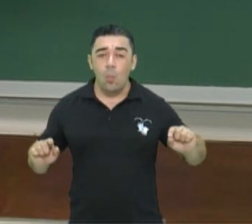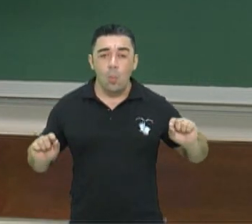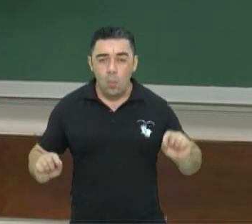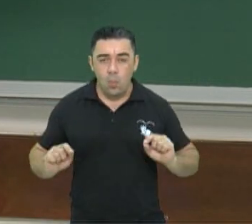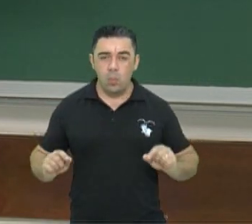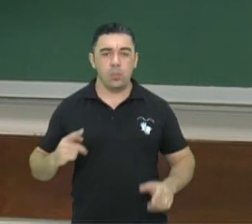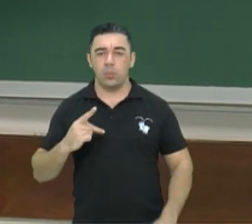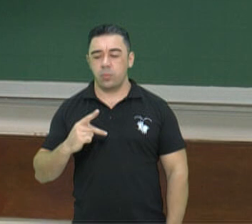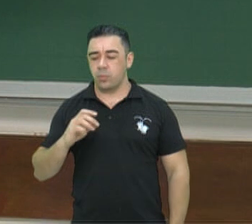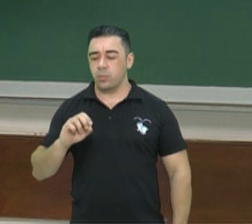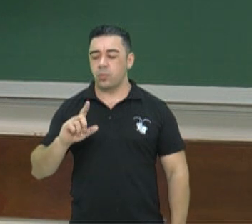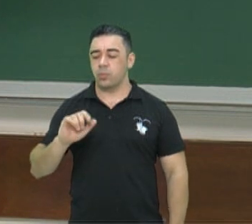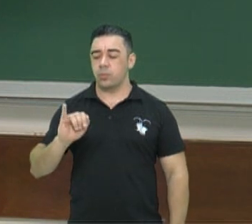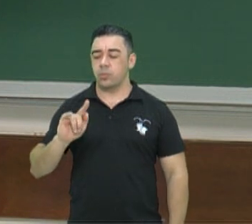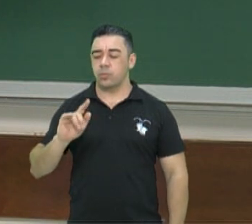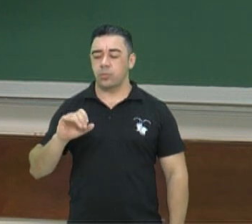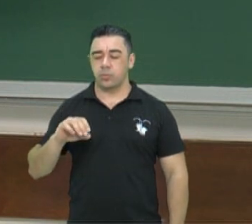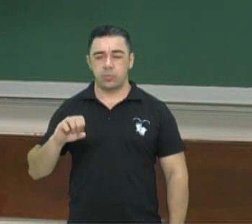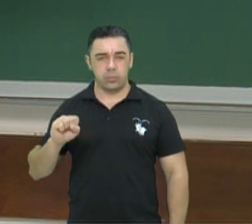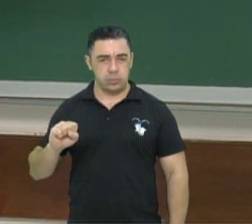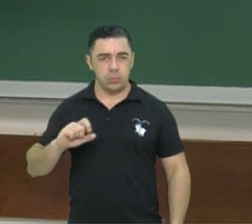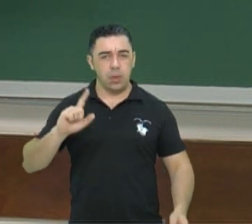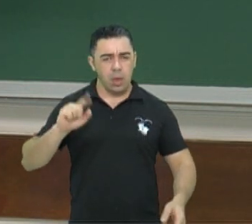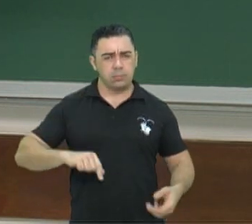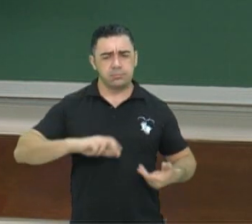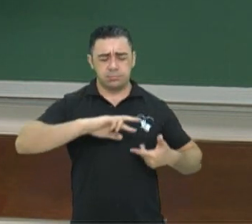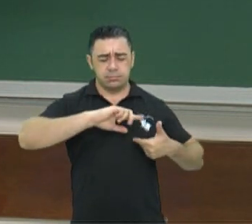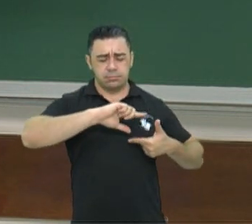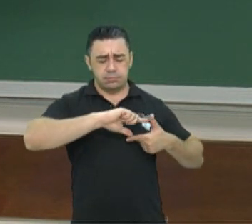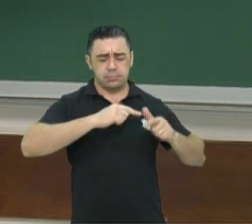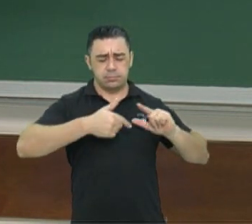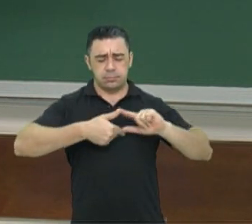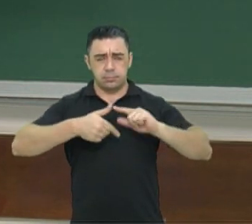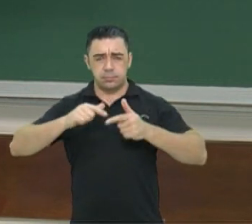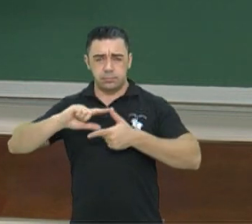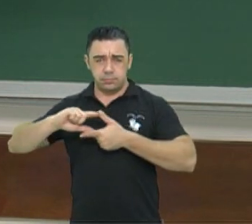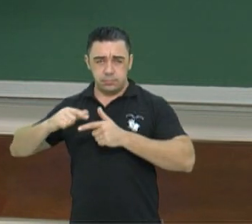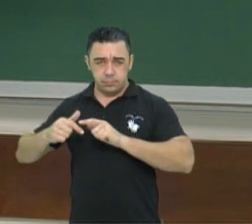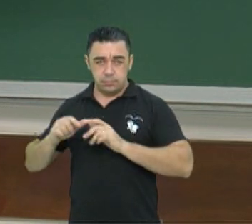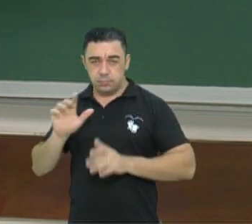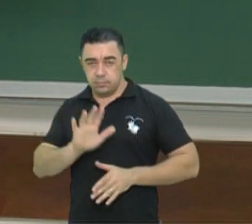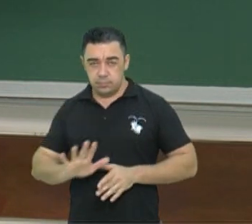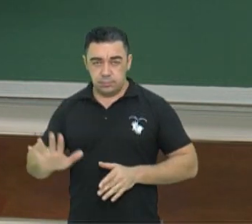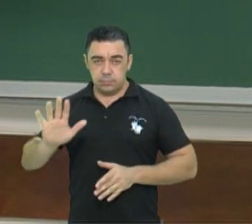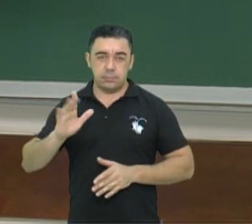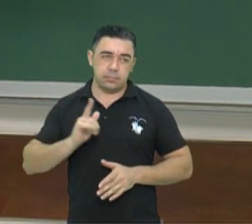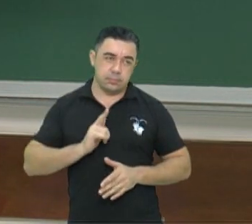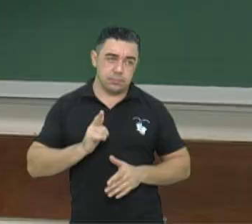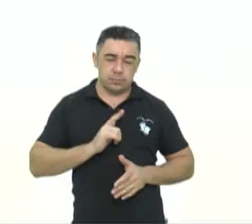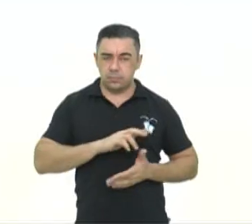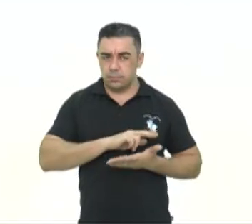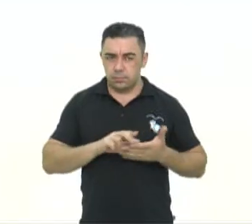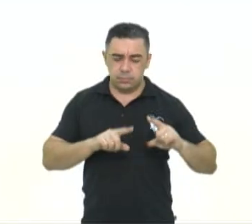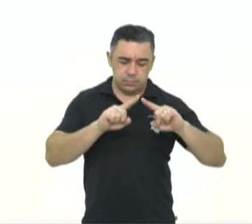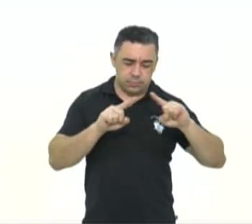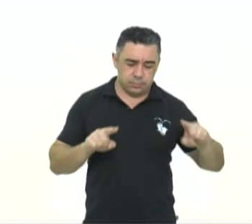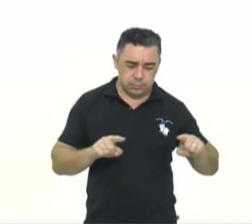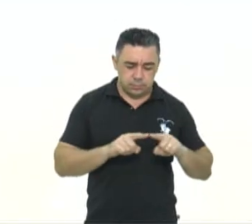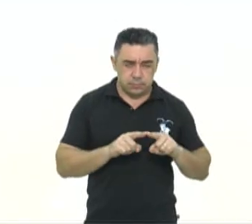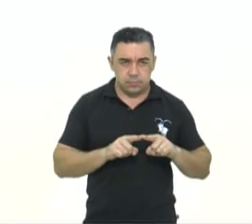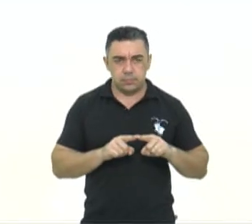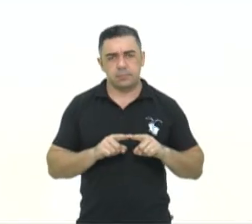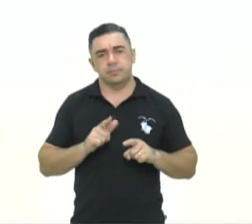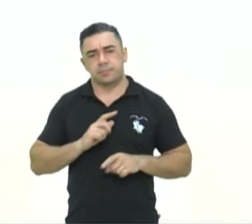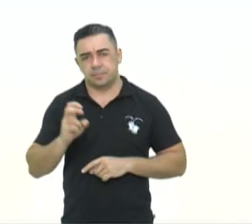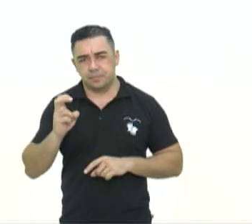Então lembrando, né, o que são os polígonos, né? Que são aquelas figuras geométricas planas que eu tenho, desde um triângulo,